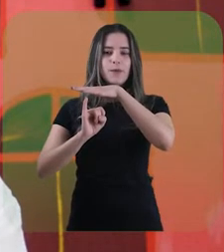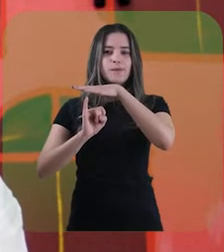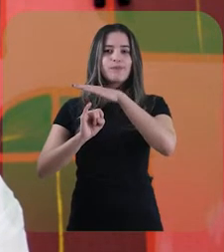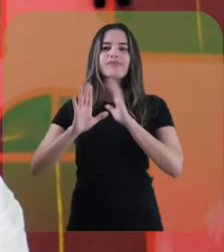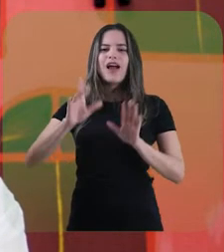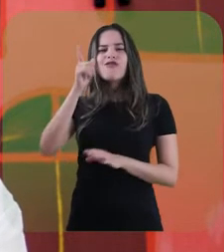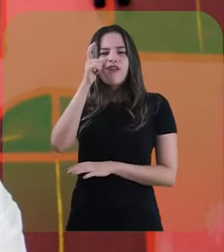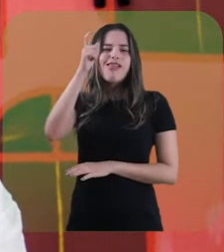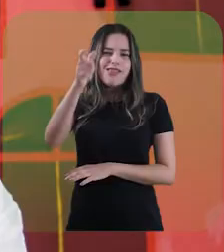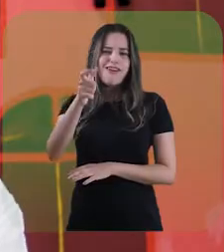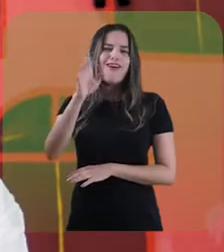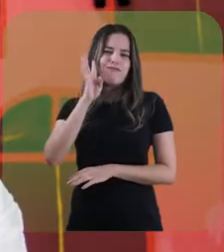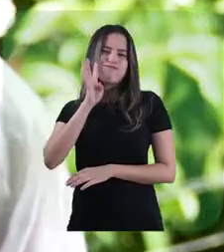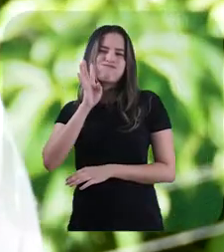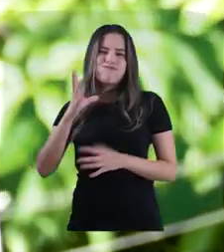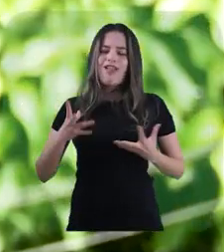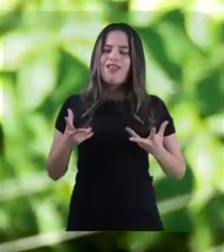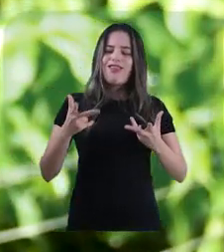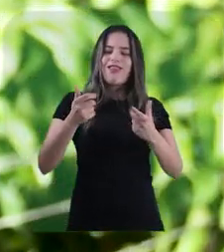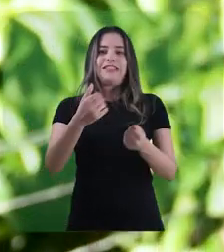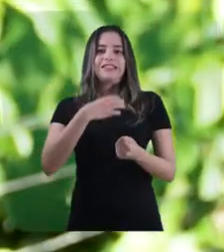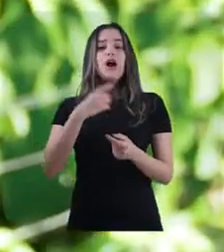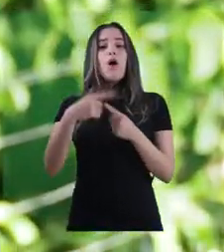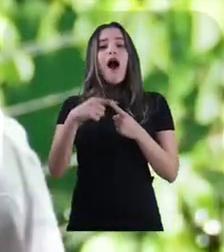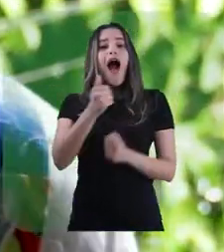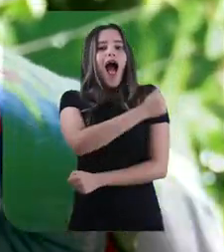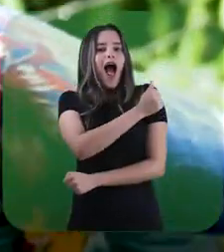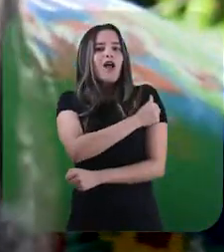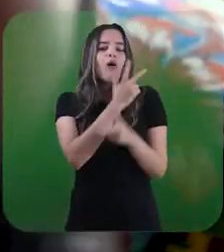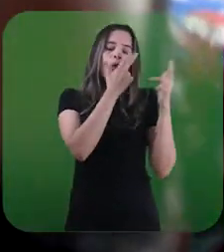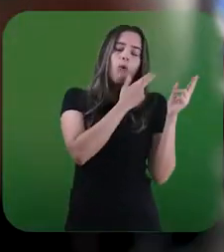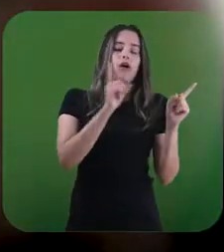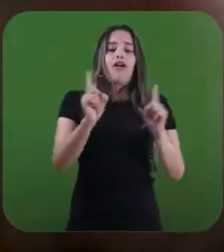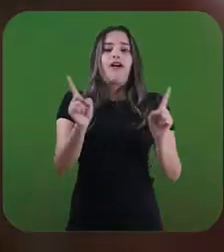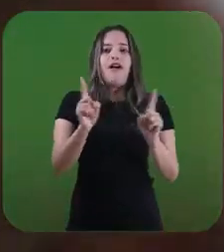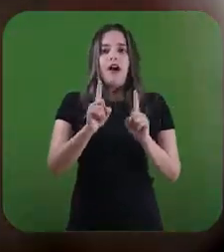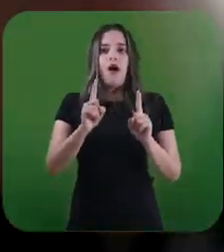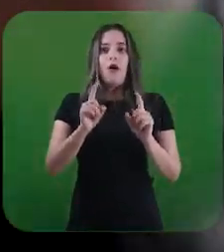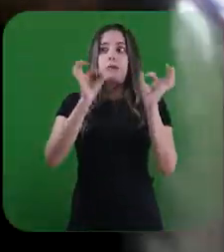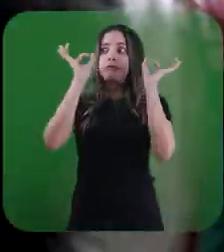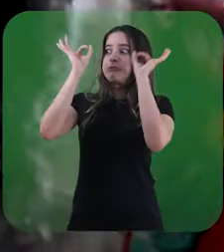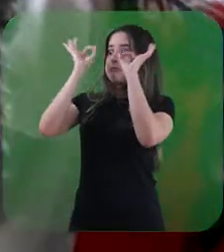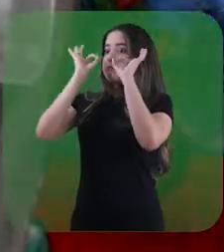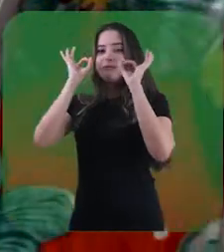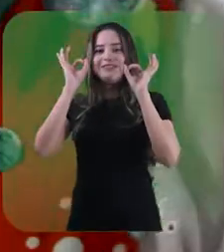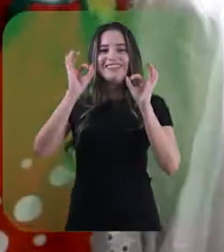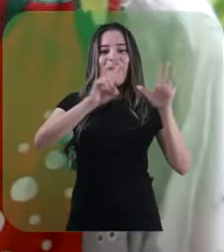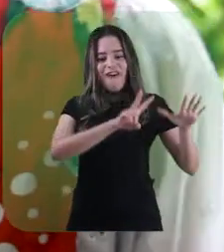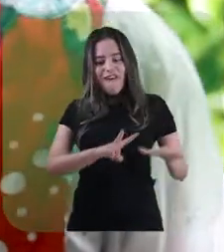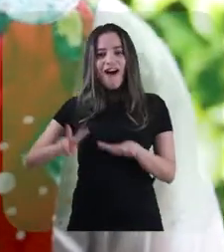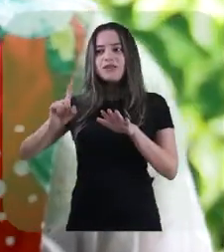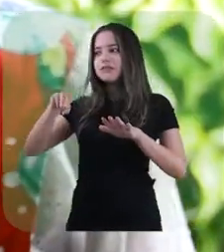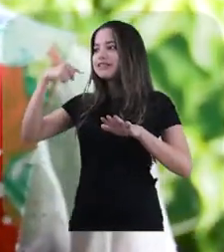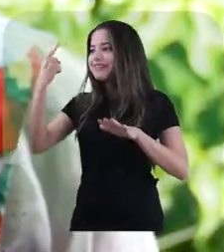eu não sei se pesou o fato de ser uma escola Daí foi uma das Sensações mais fantásticas Teve aluno que não conseguiu dormir depois que